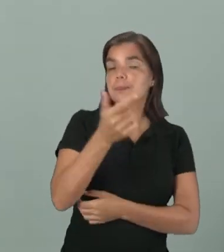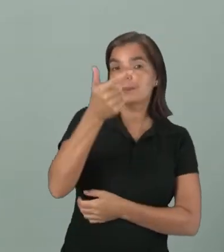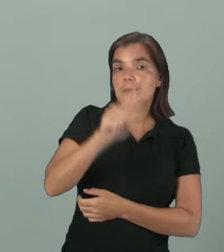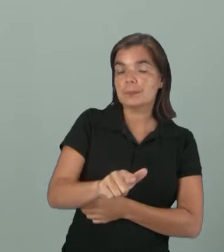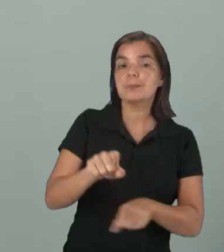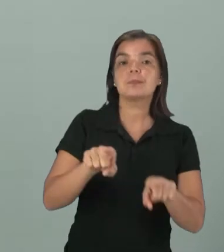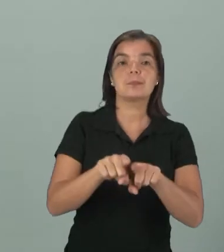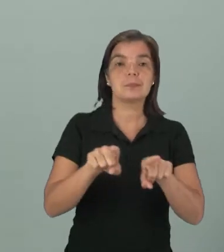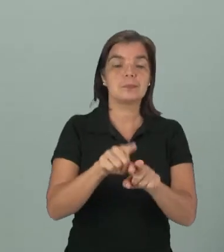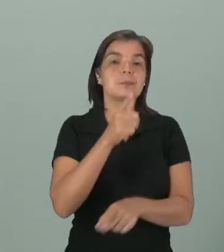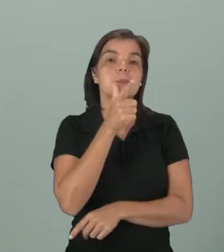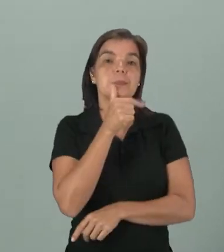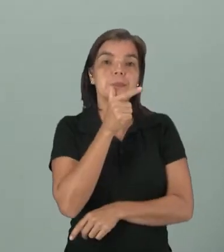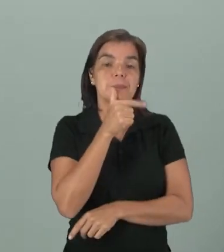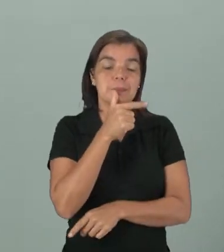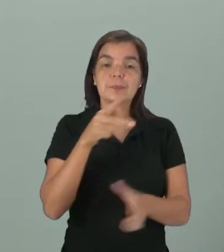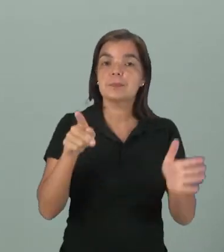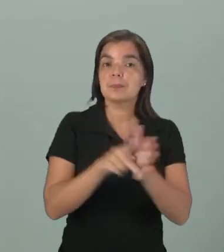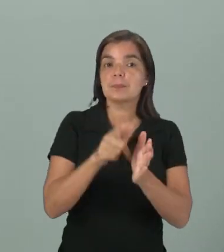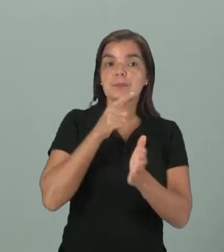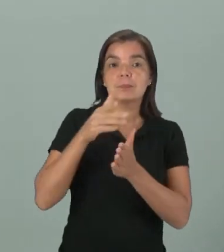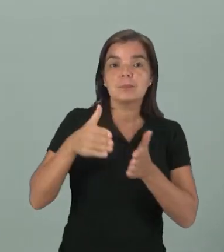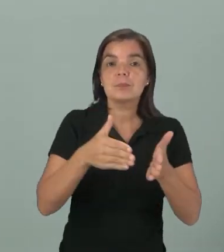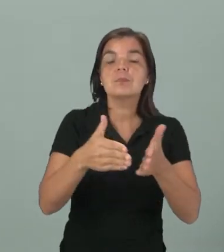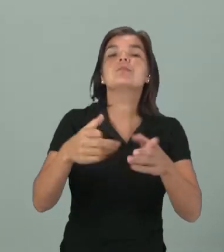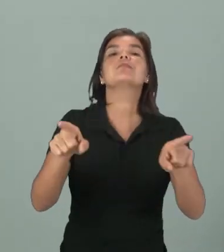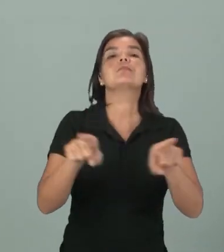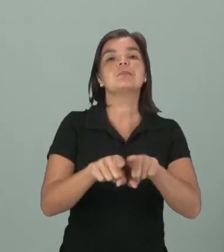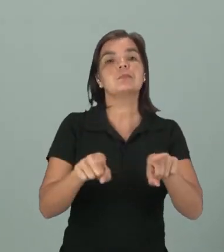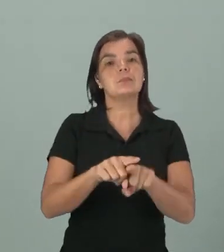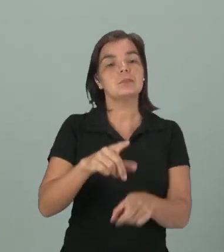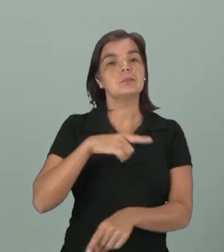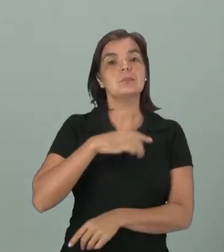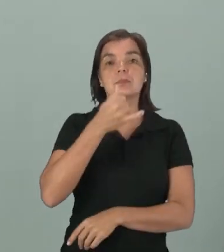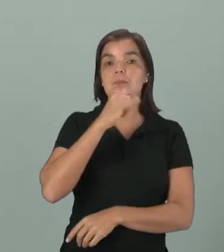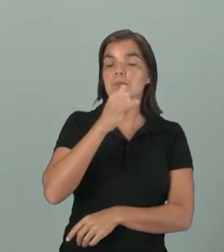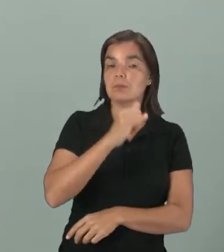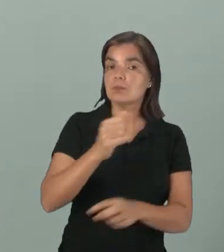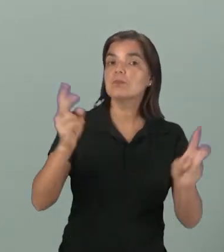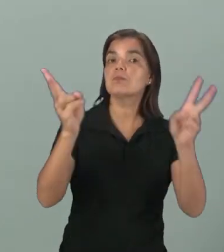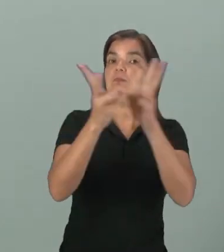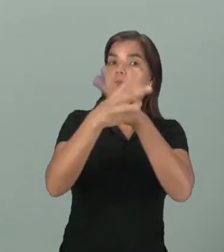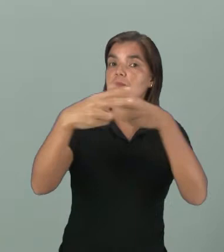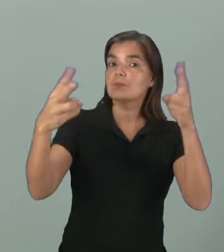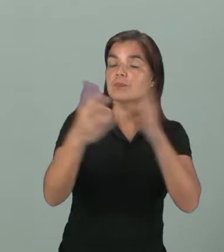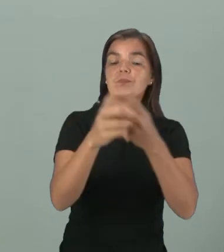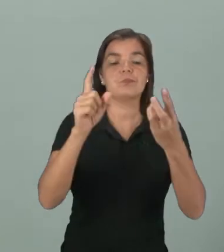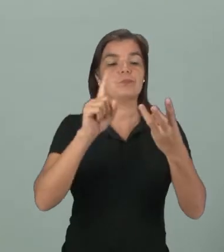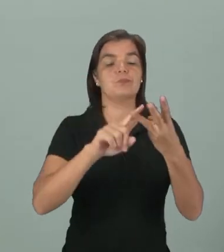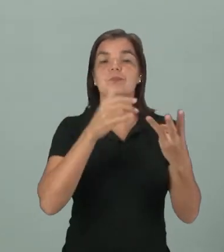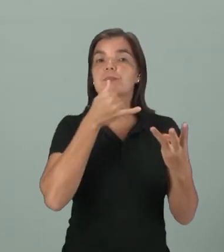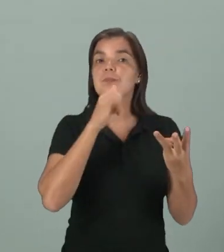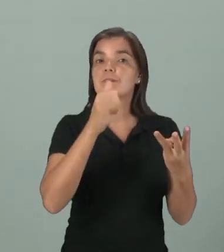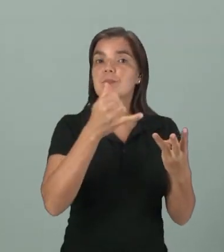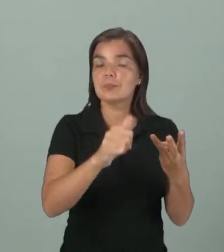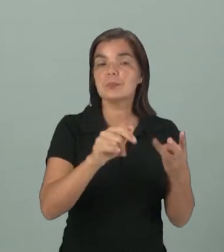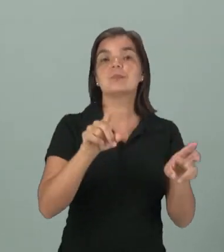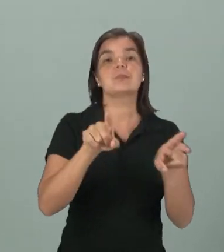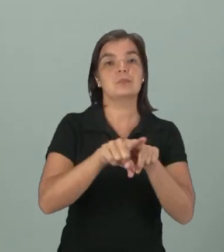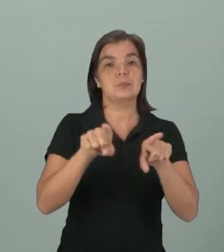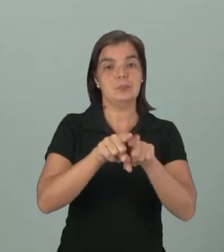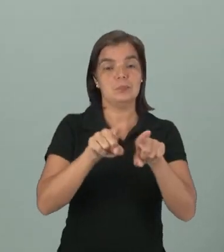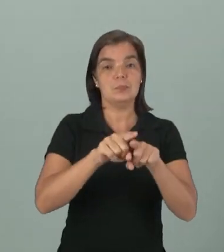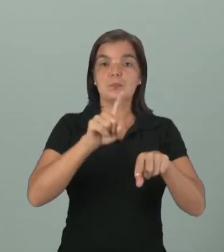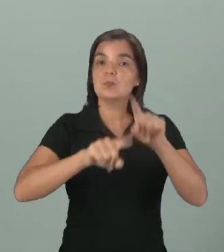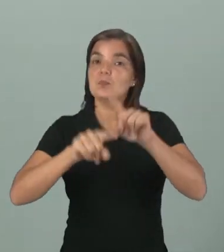da hídrica, né, que é essa energia que vem da água dos rios, a gente tem a energia eólica, que é a que vem dos ventos, a energia de biomassa, que